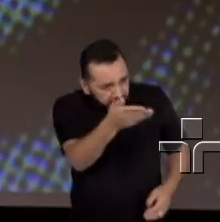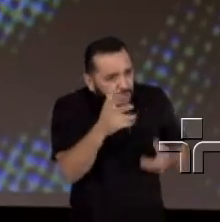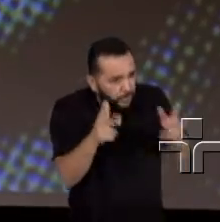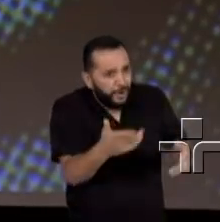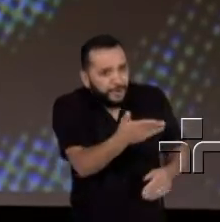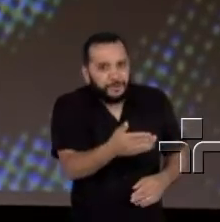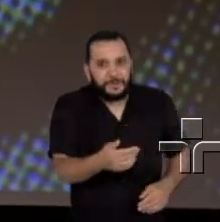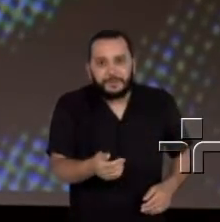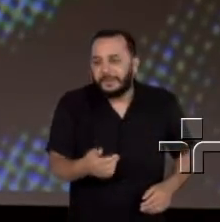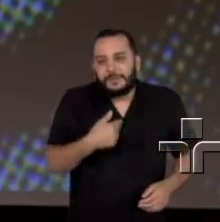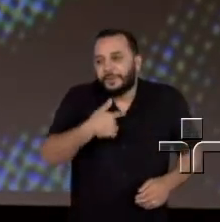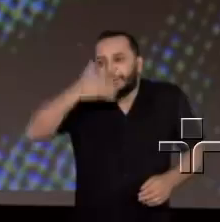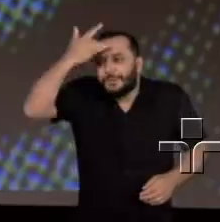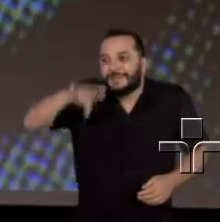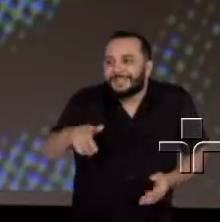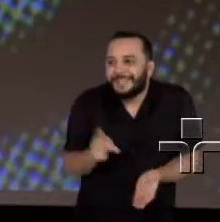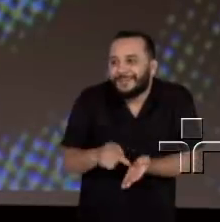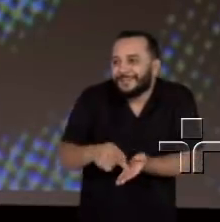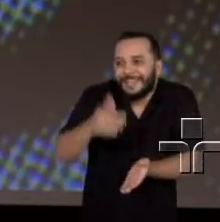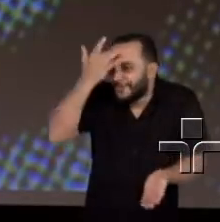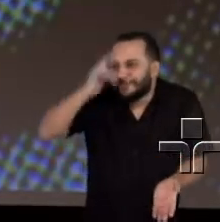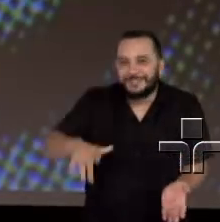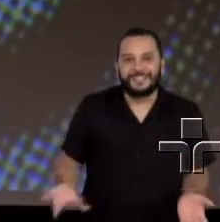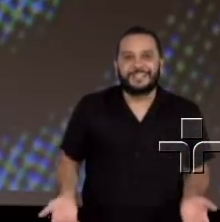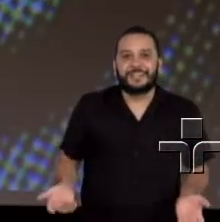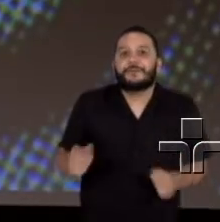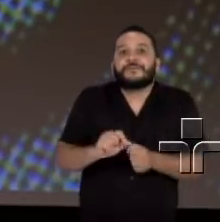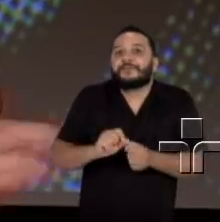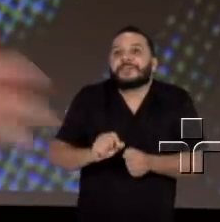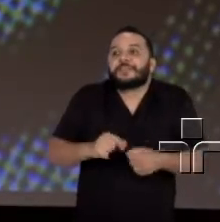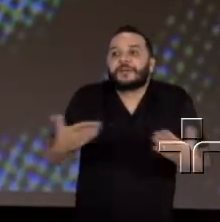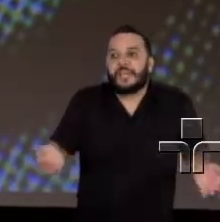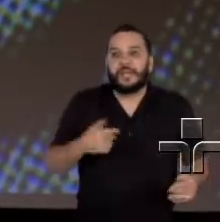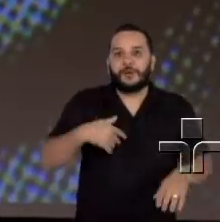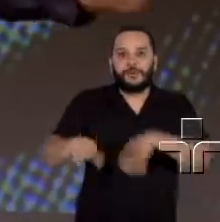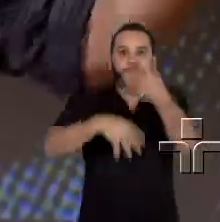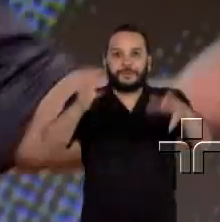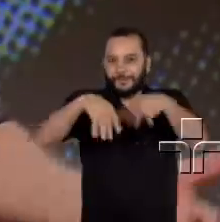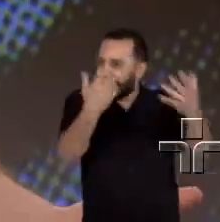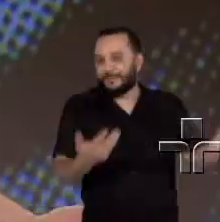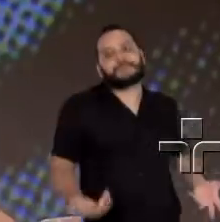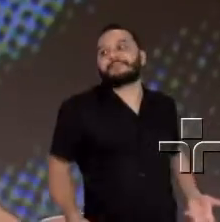Eu falei, mas como não? O senhor quer que eu faça o quê? Eu não posso fazer assim.